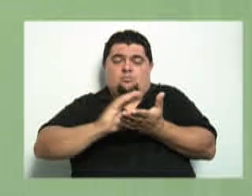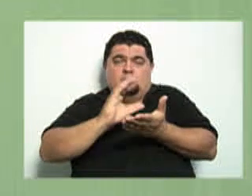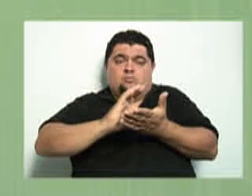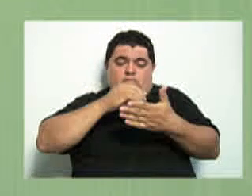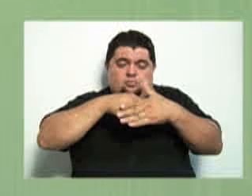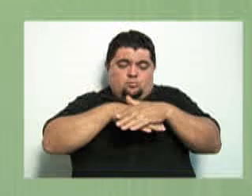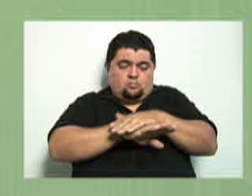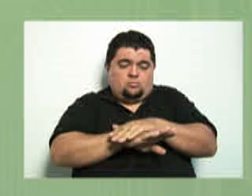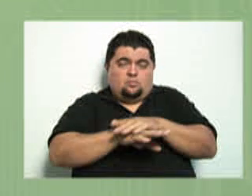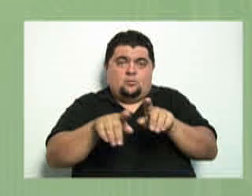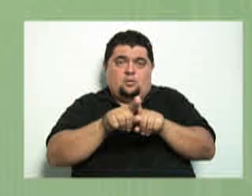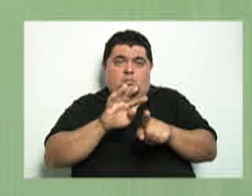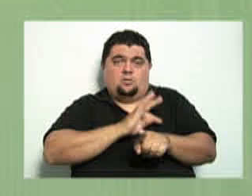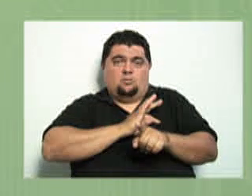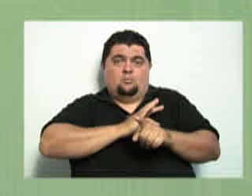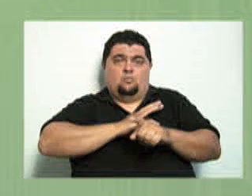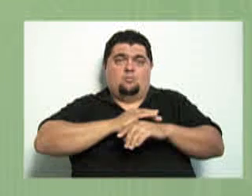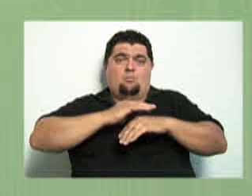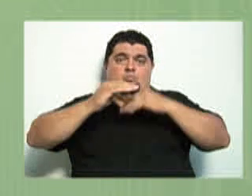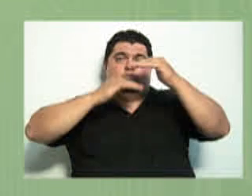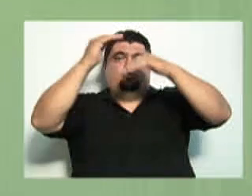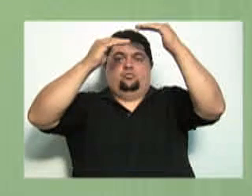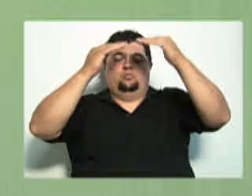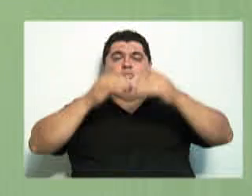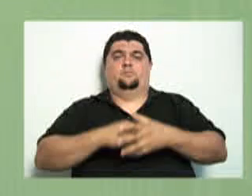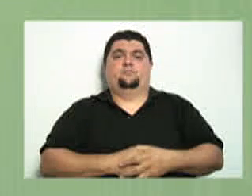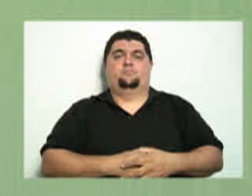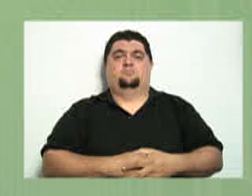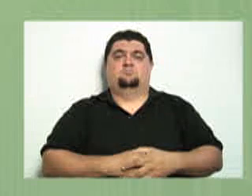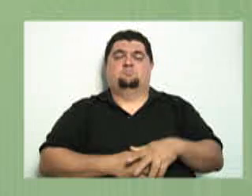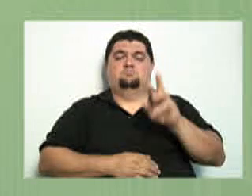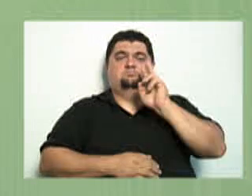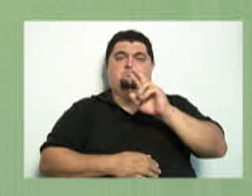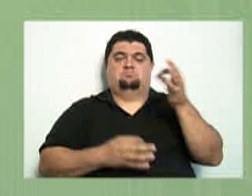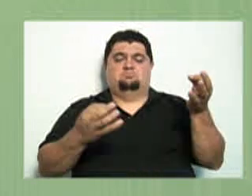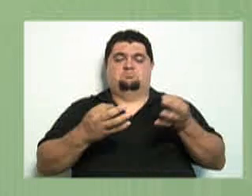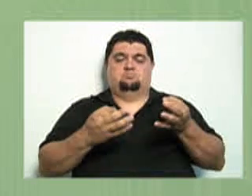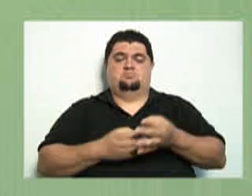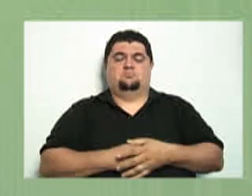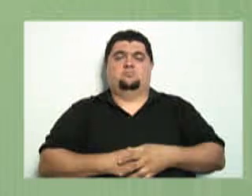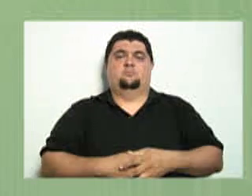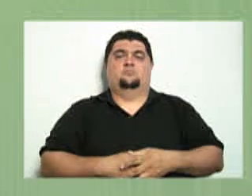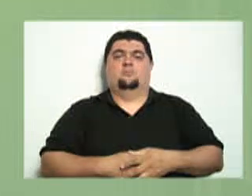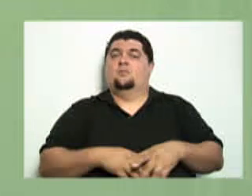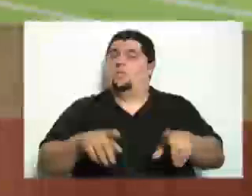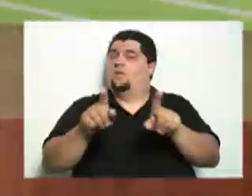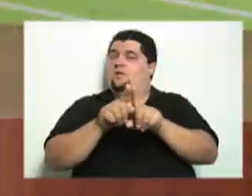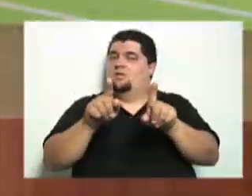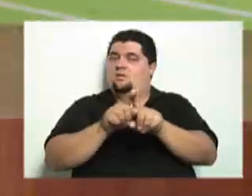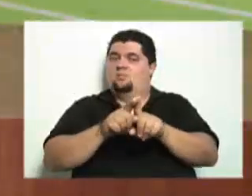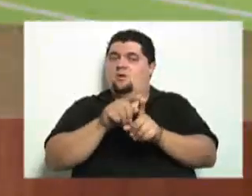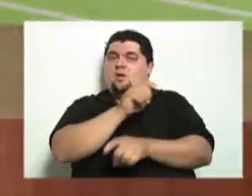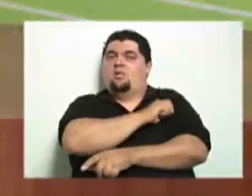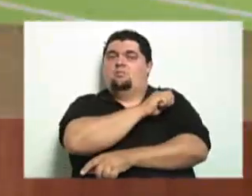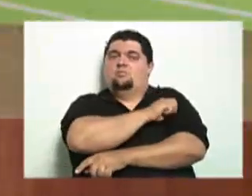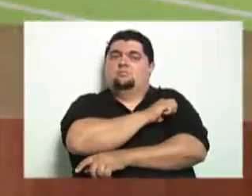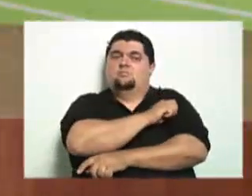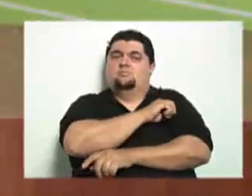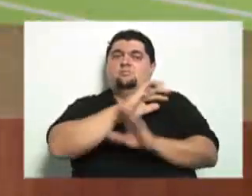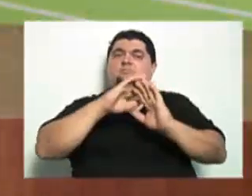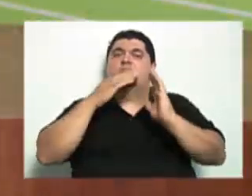incorporação de progresso técnico. Excelente resposta, né? Também temos participação